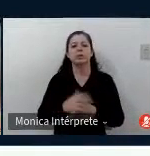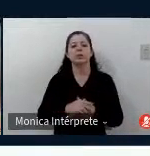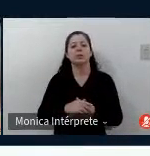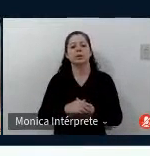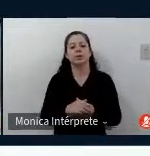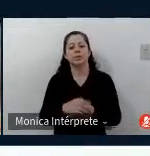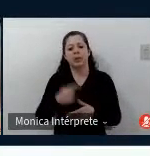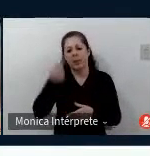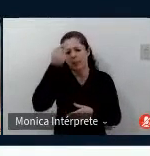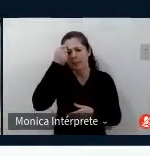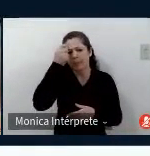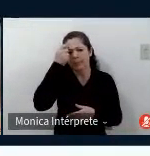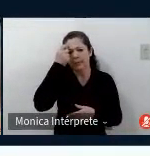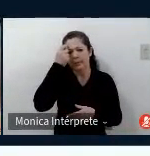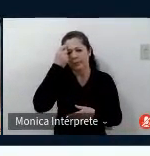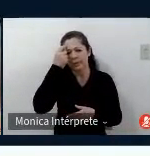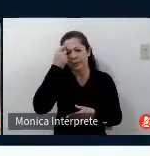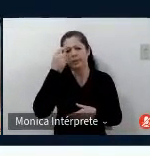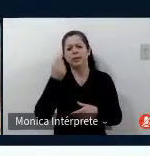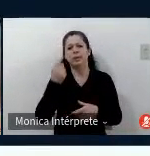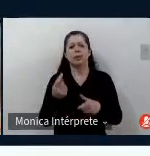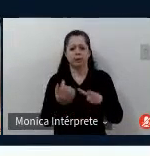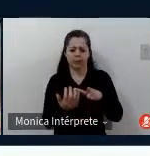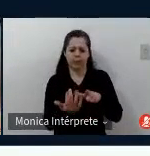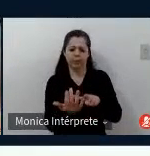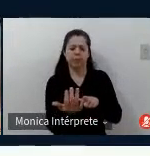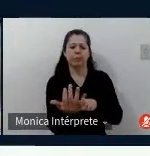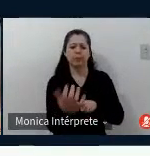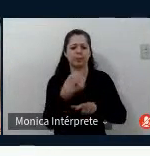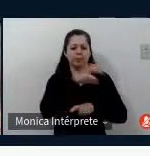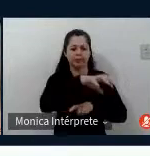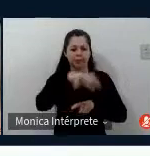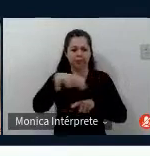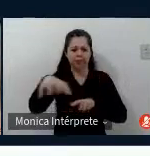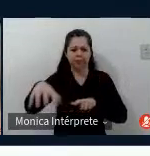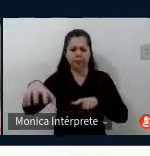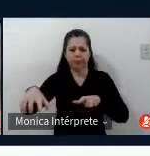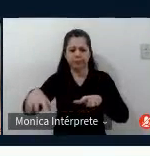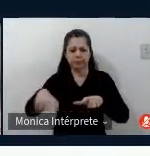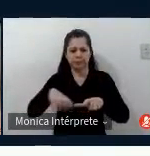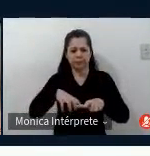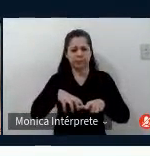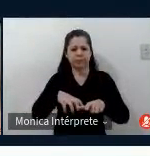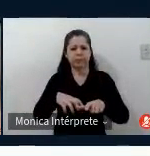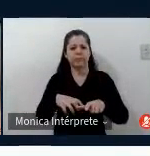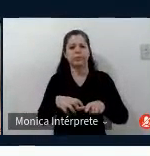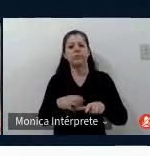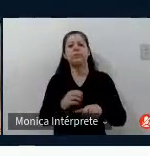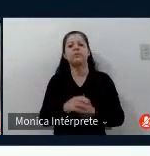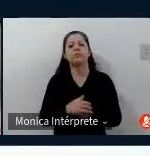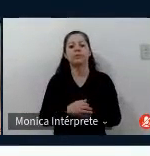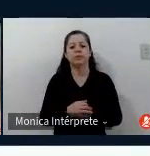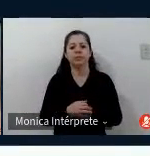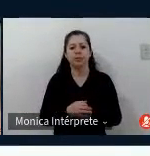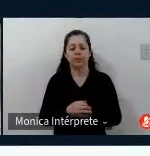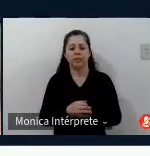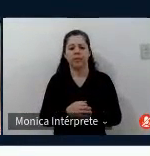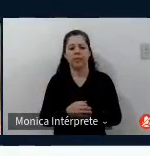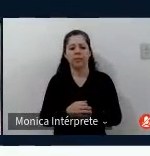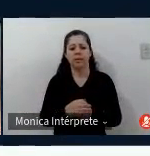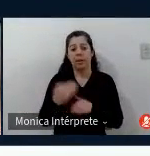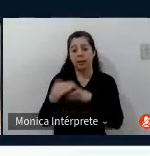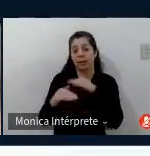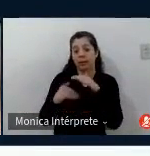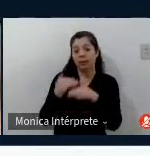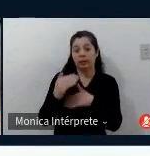né? E numa perspectiva de construir conjuntamente novos saberes, né,